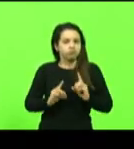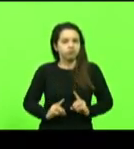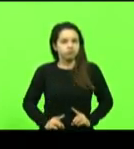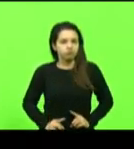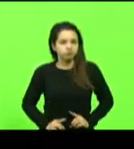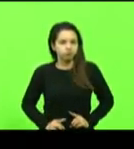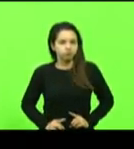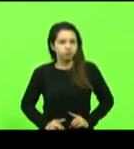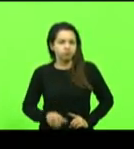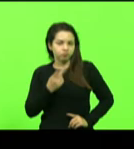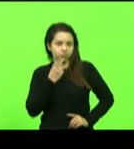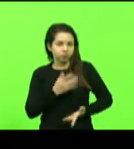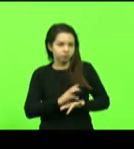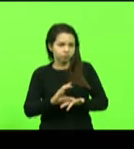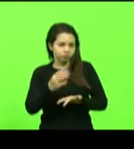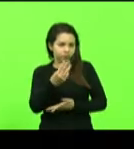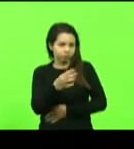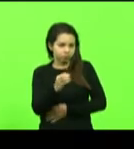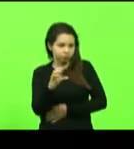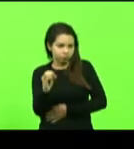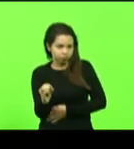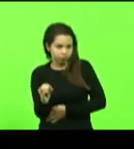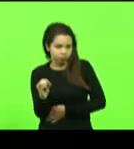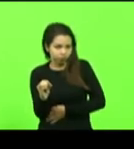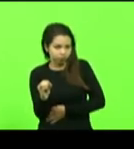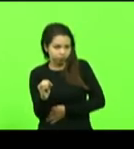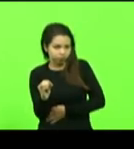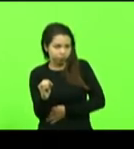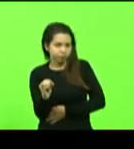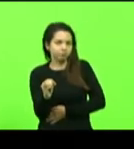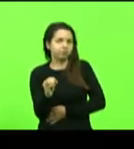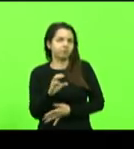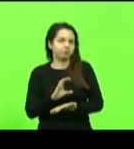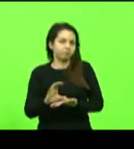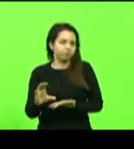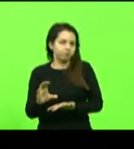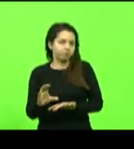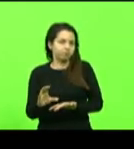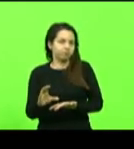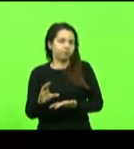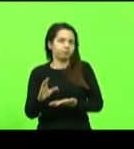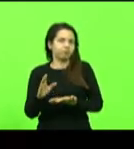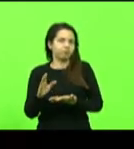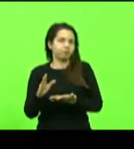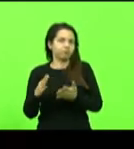reais, mas não damos uma habitação, não damos uma reforma de um barraco, porque